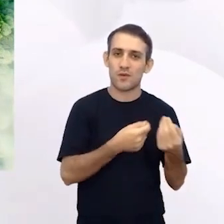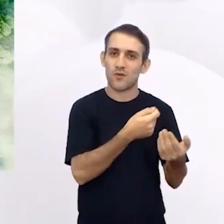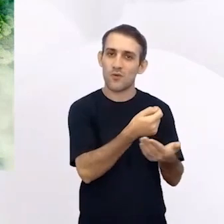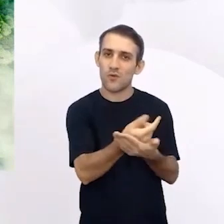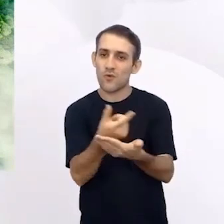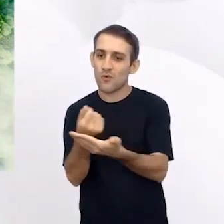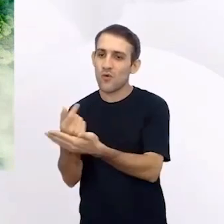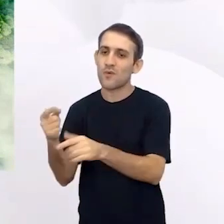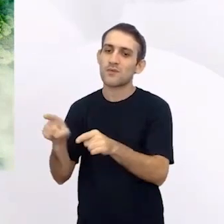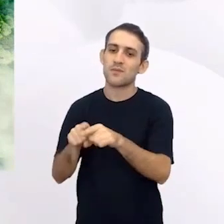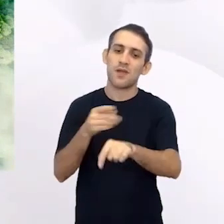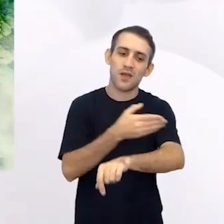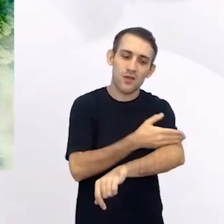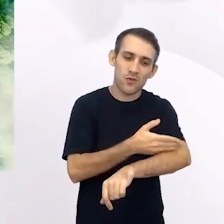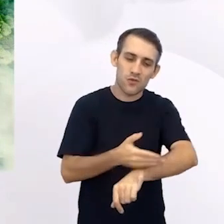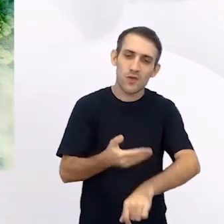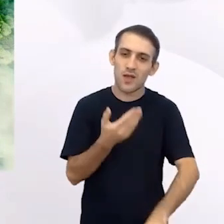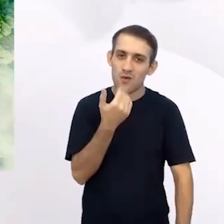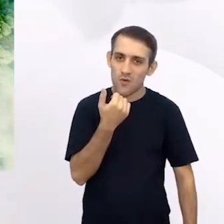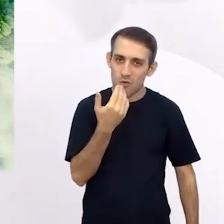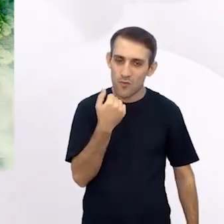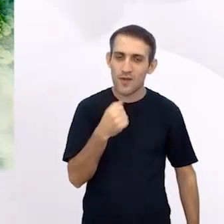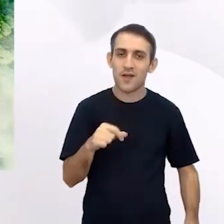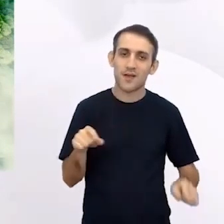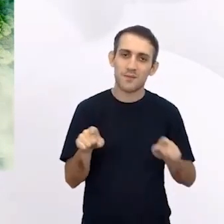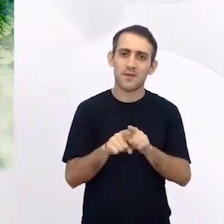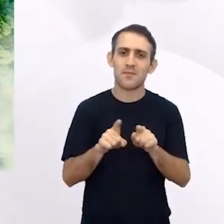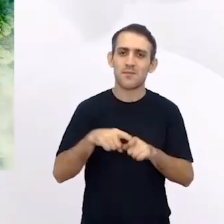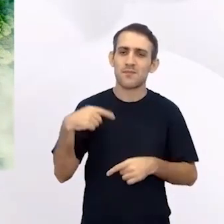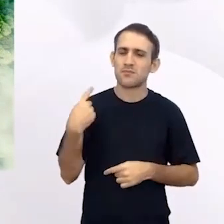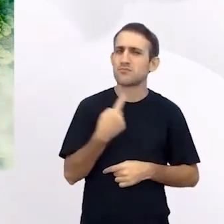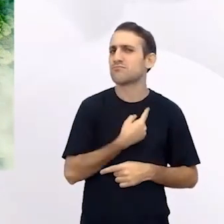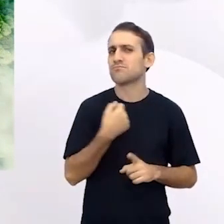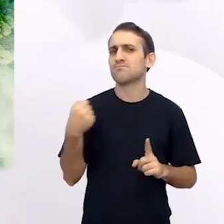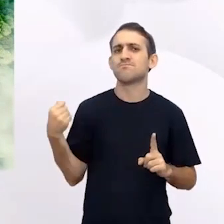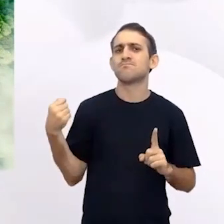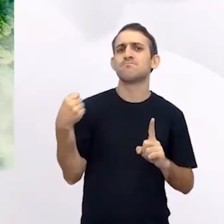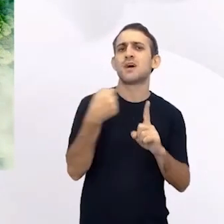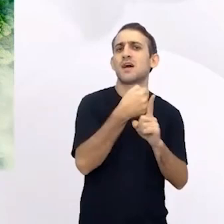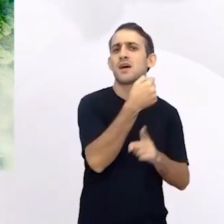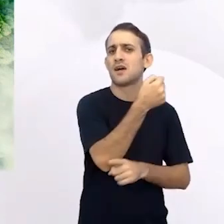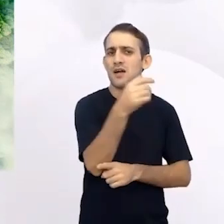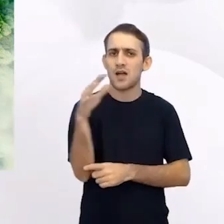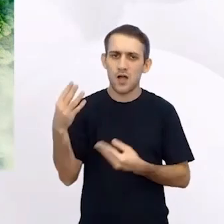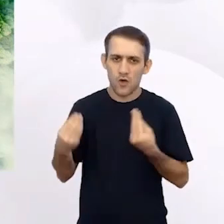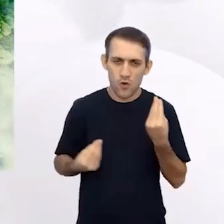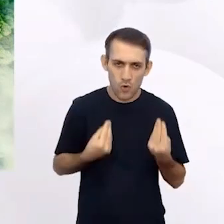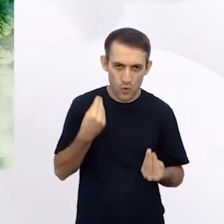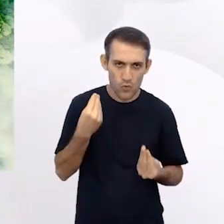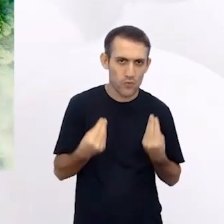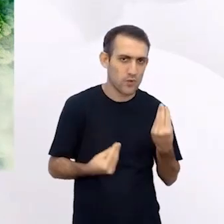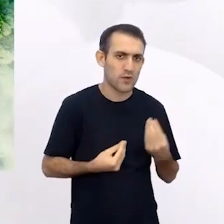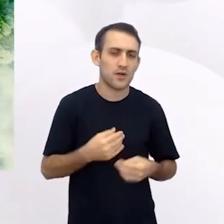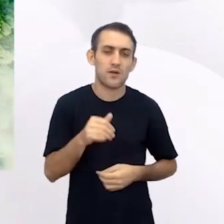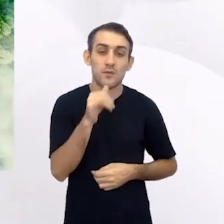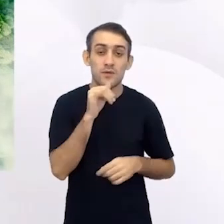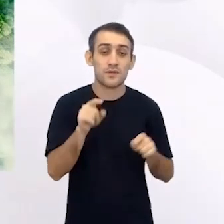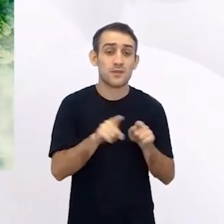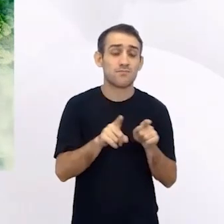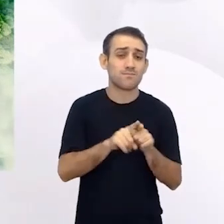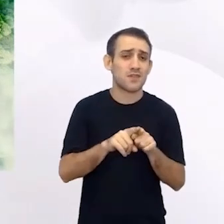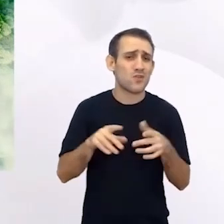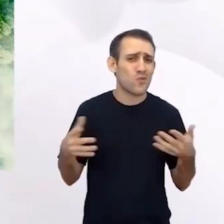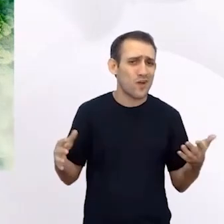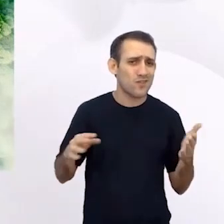hábitos alimentares, para poder impactar no meio, né? Então, qual é o